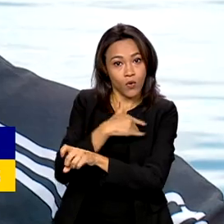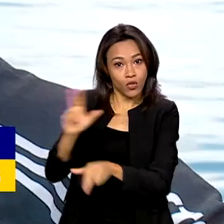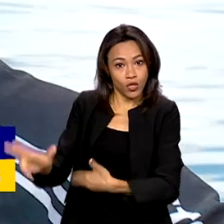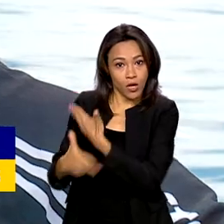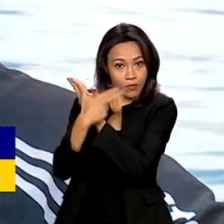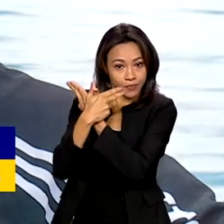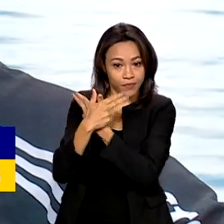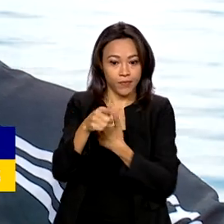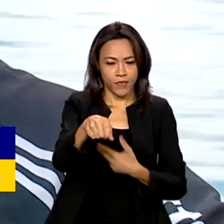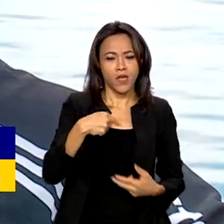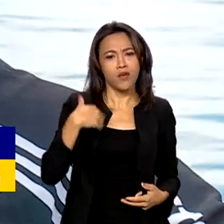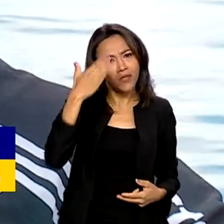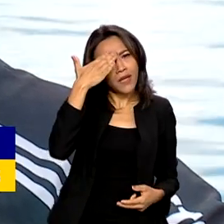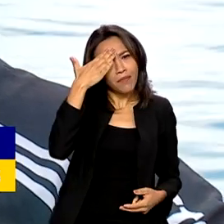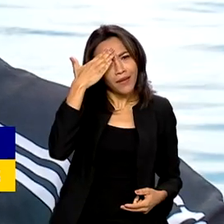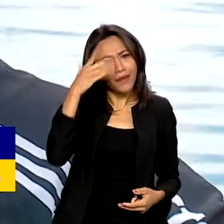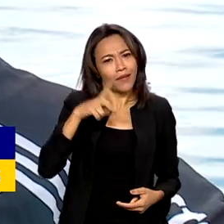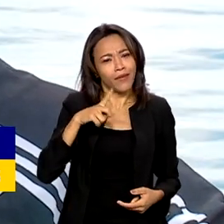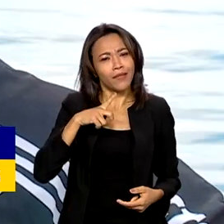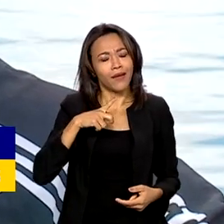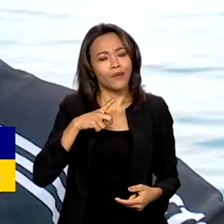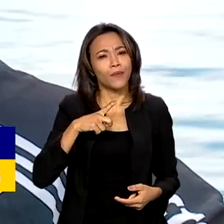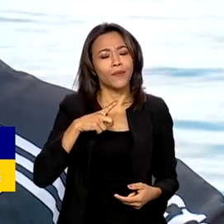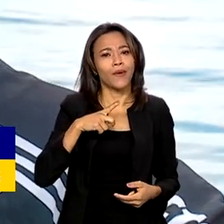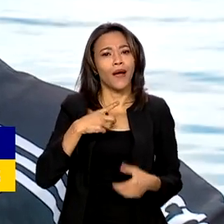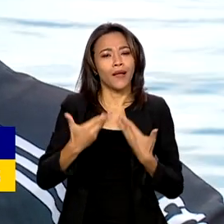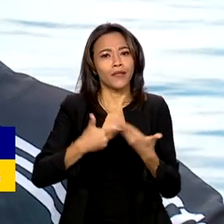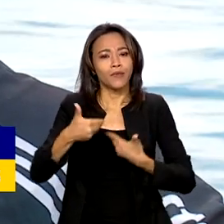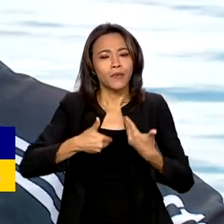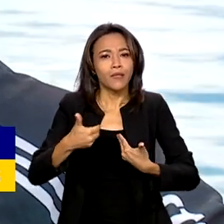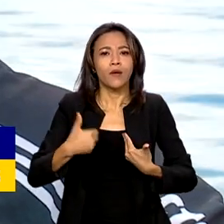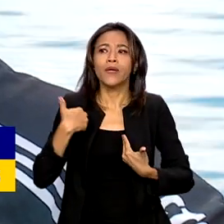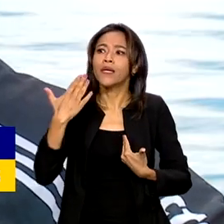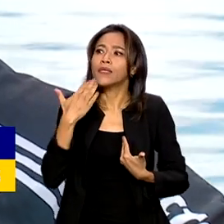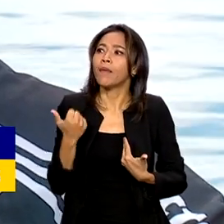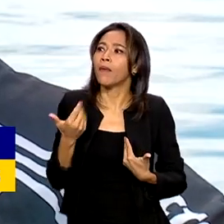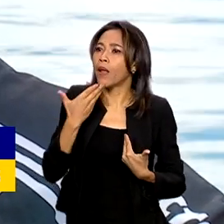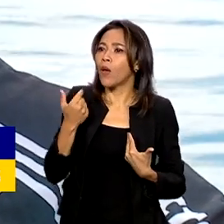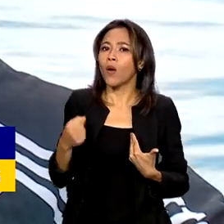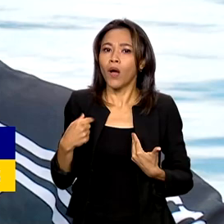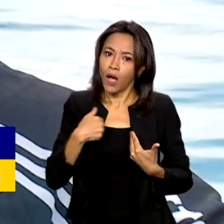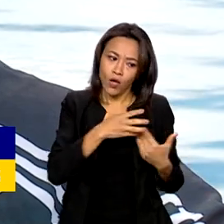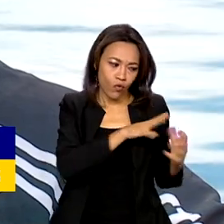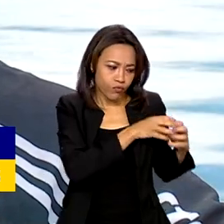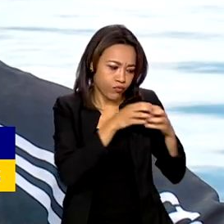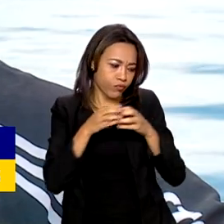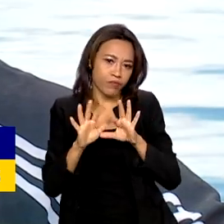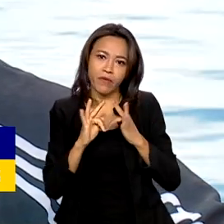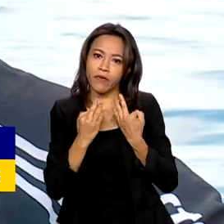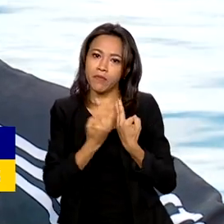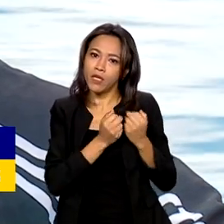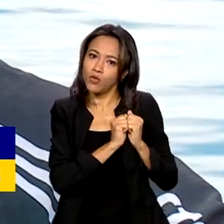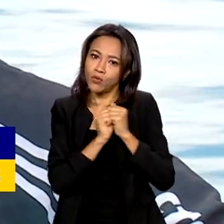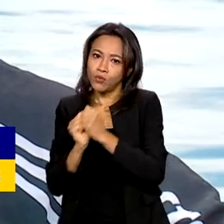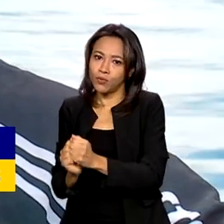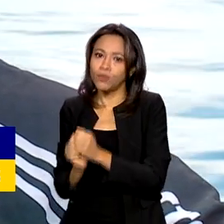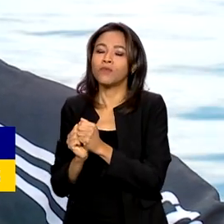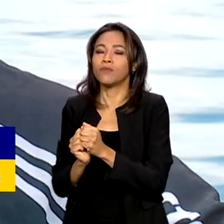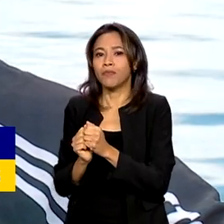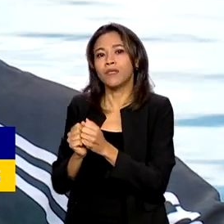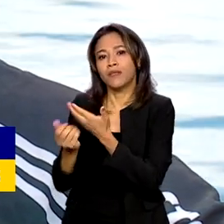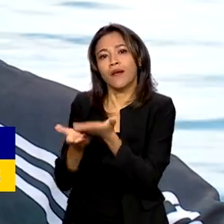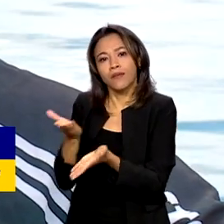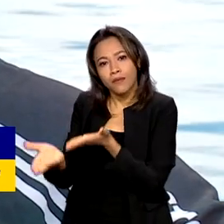tendo atendimento do Fábio. Aí eu procurei saber melhor. Aí eu trouxe minha família para ser atendido aqui.